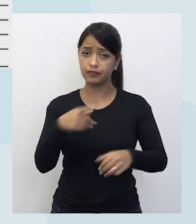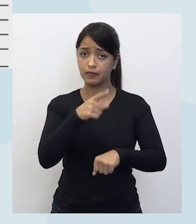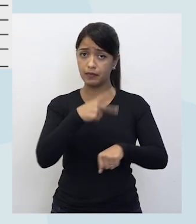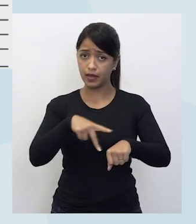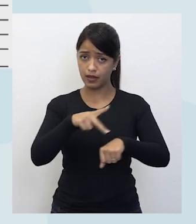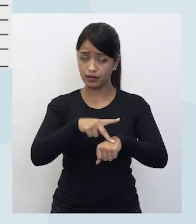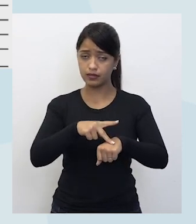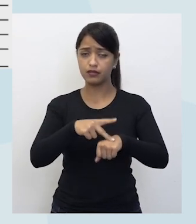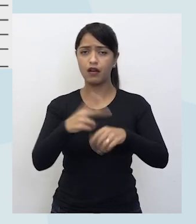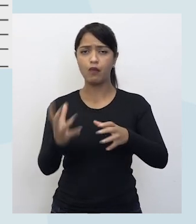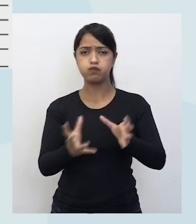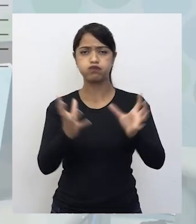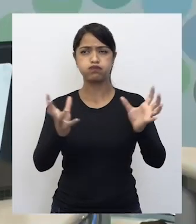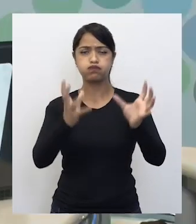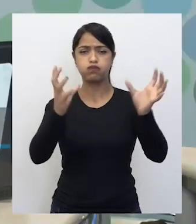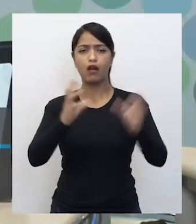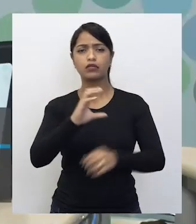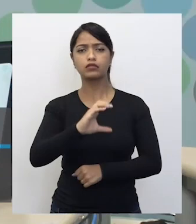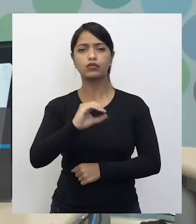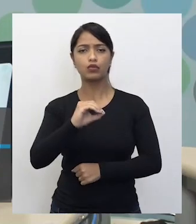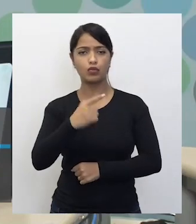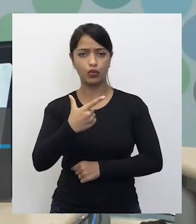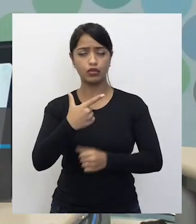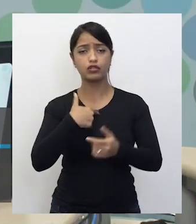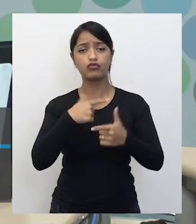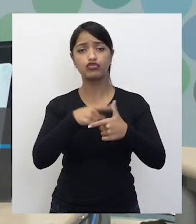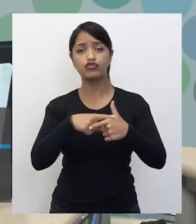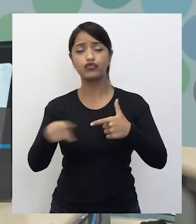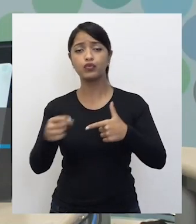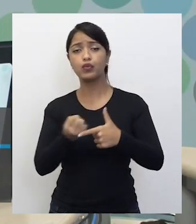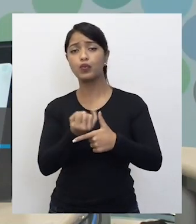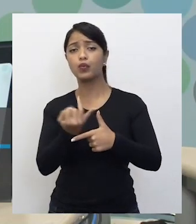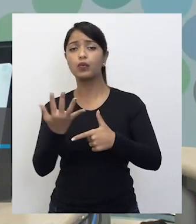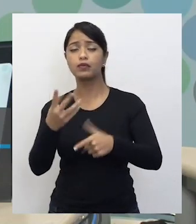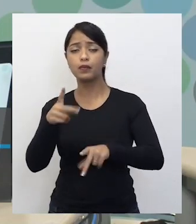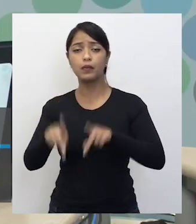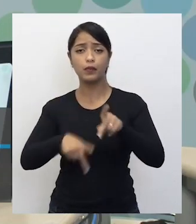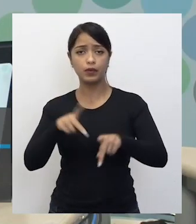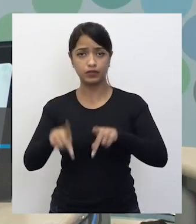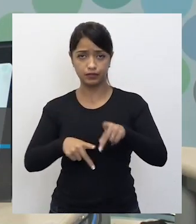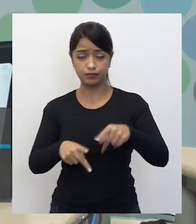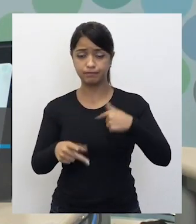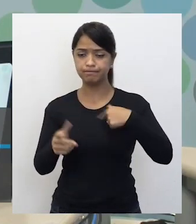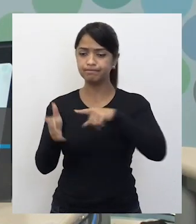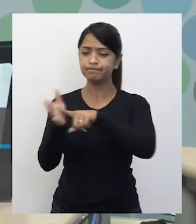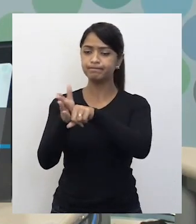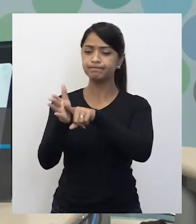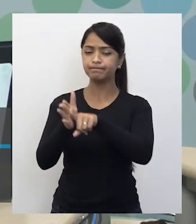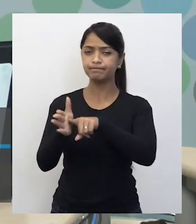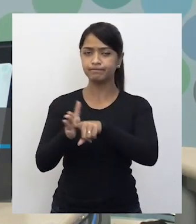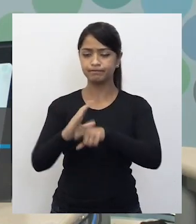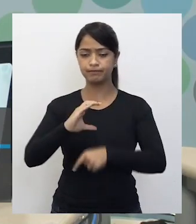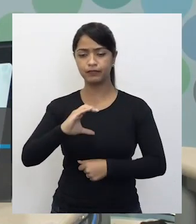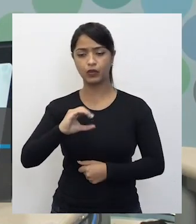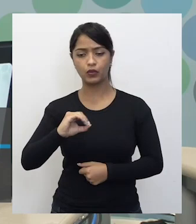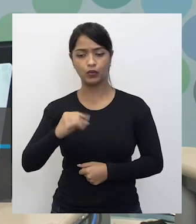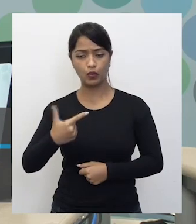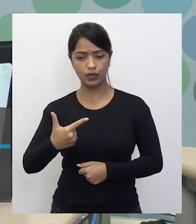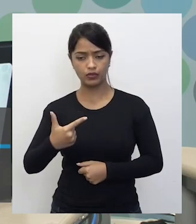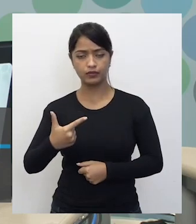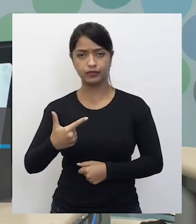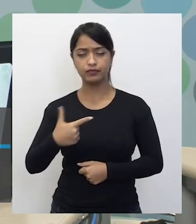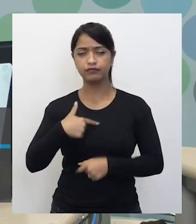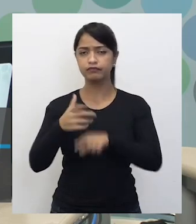país e divido ele pelo número da população. Então, se a gente fizer essa análise, né, do CO2 emitido aí per capita, a